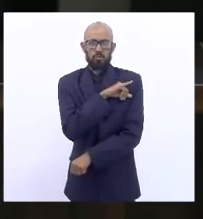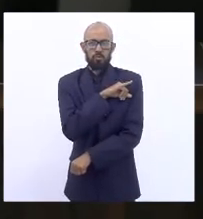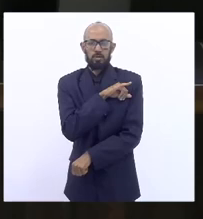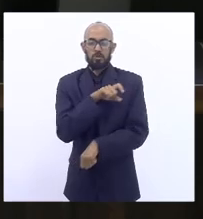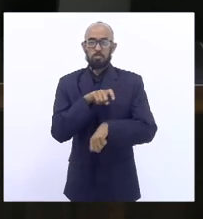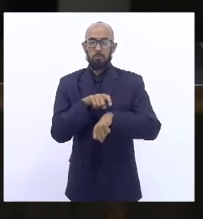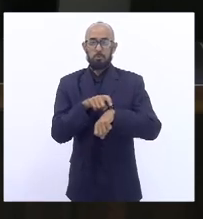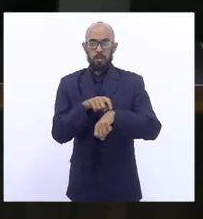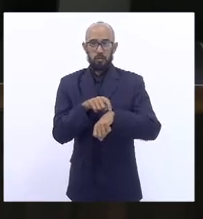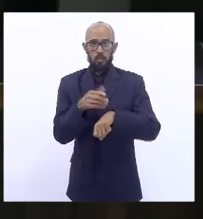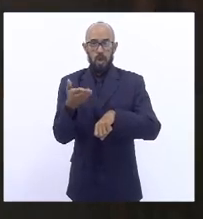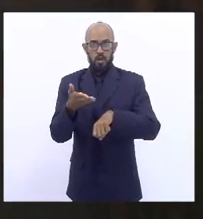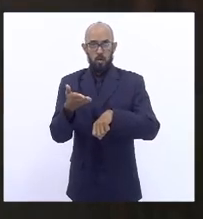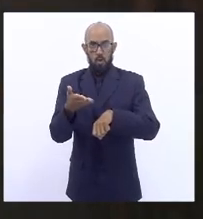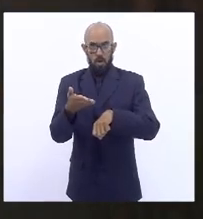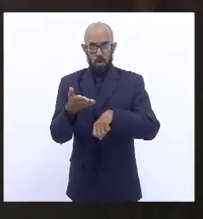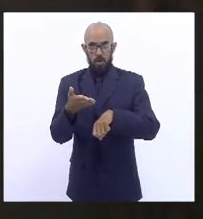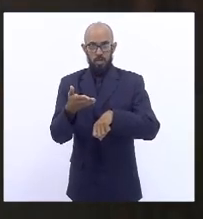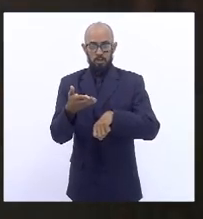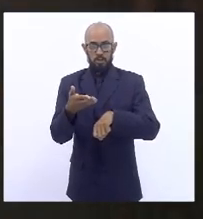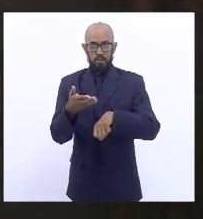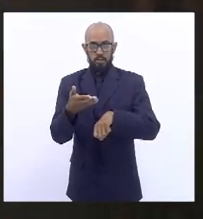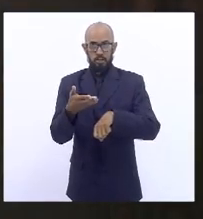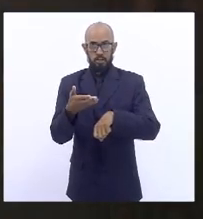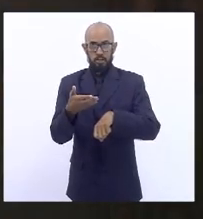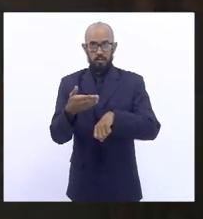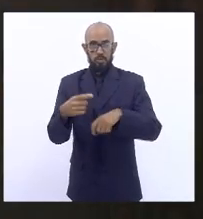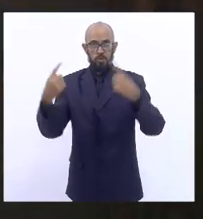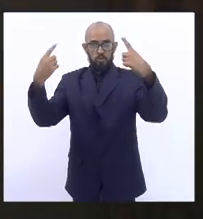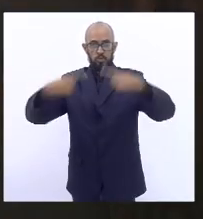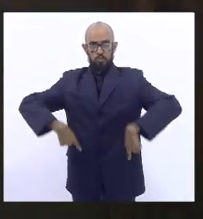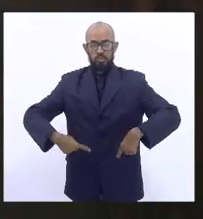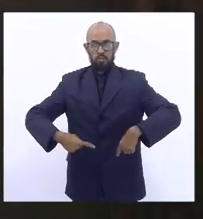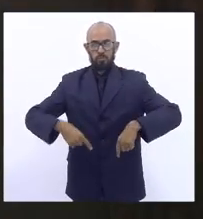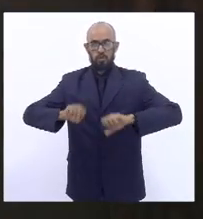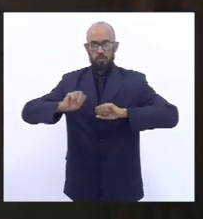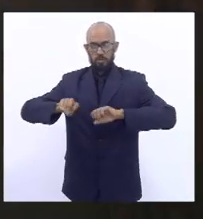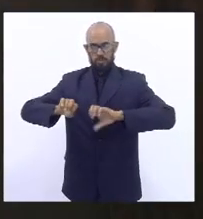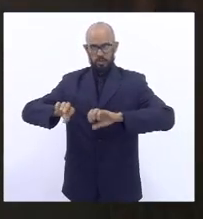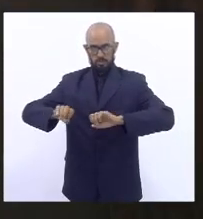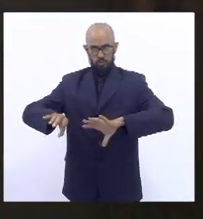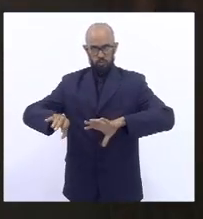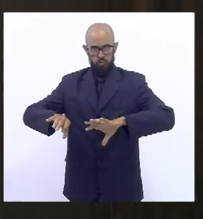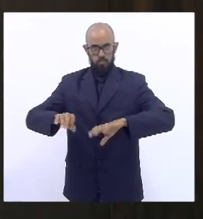momento mesmo em que fazemos esta sessão solene, um grande desafio no campo da educação.